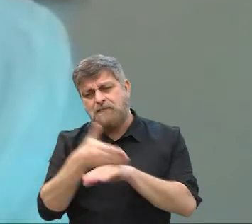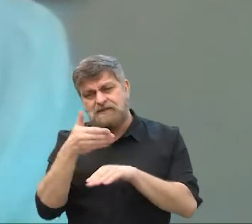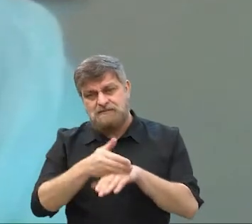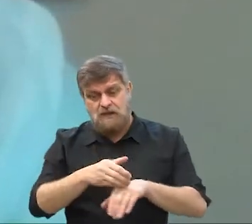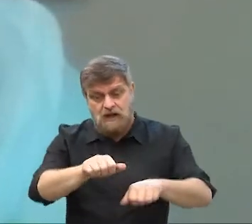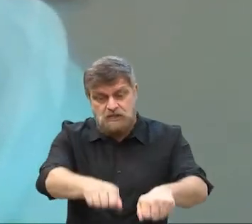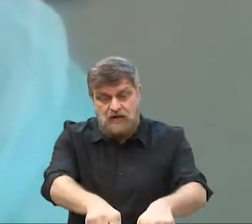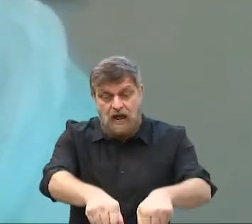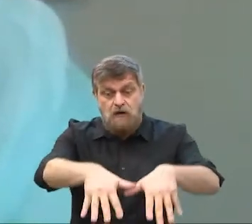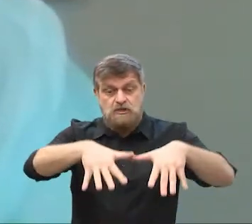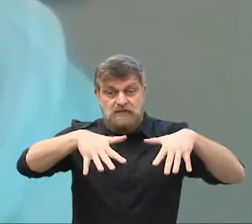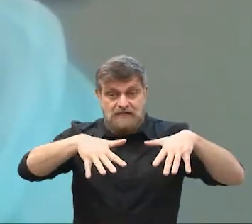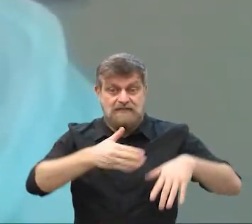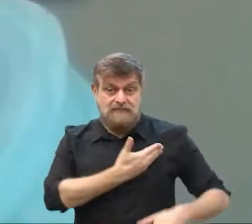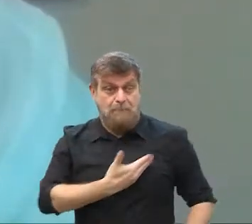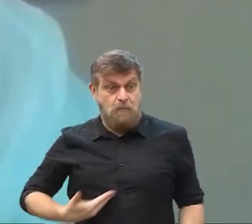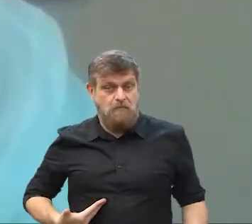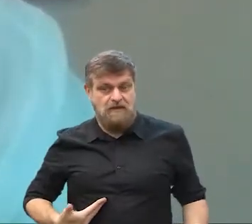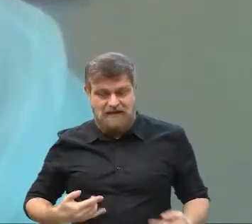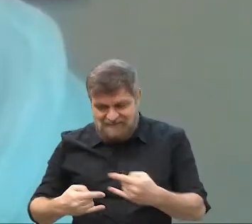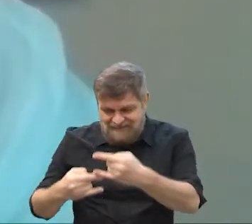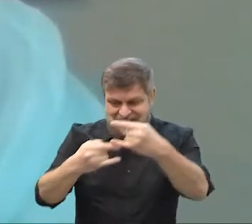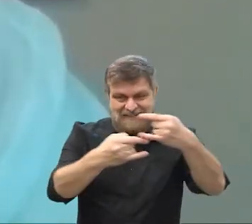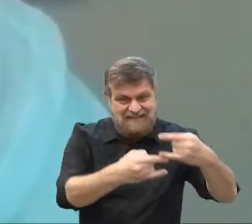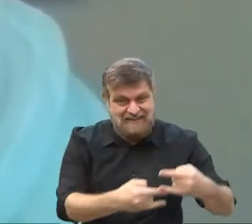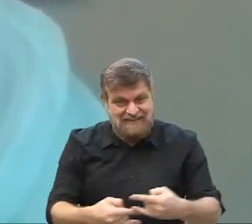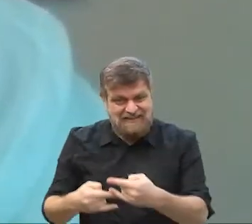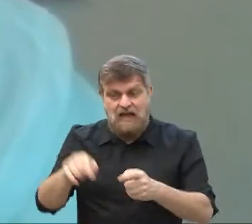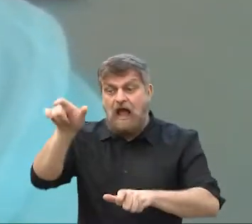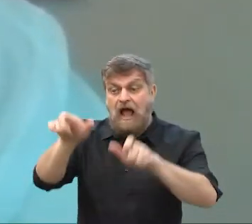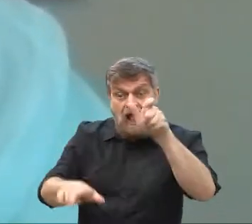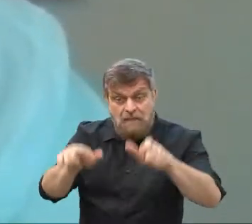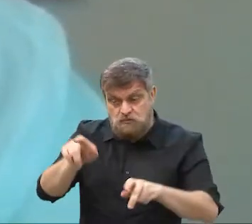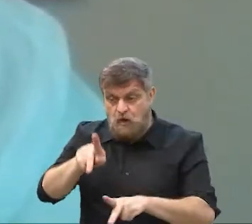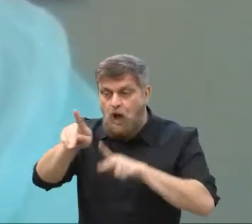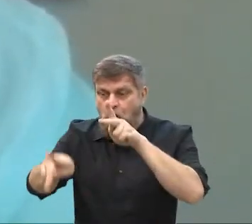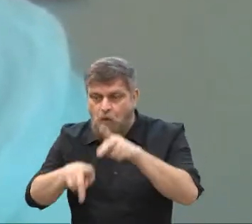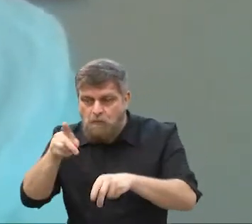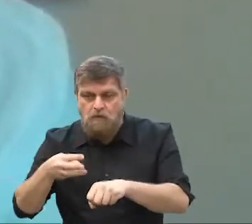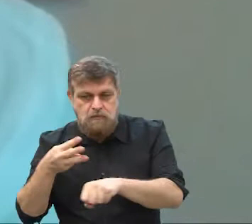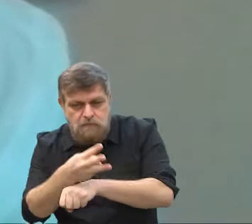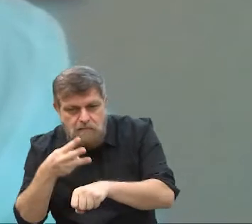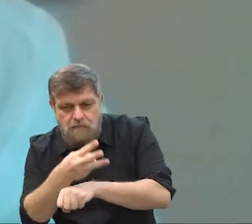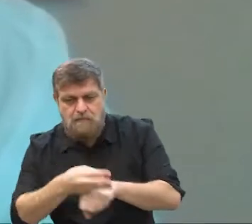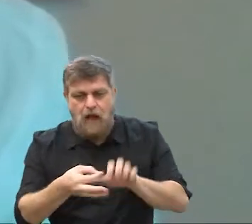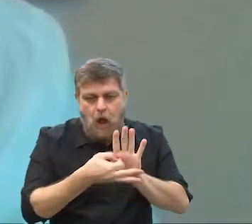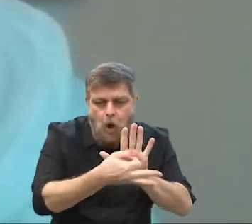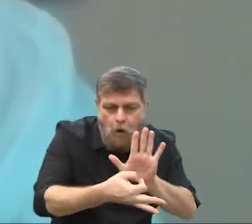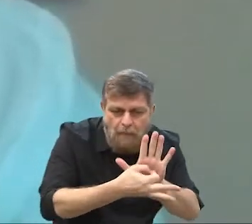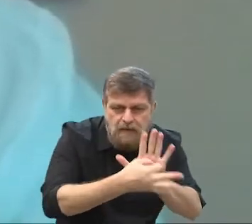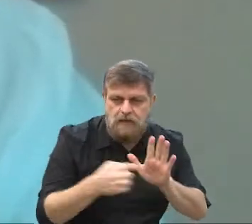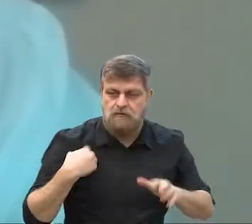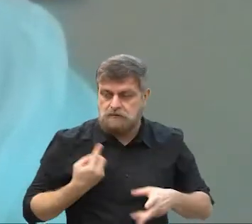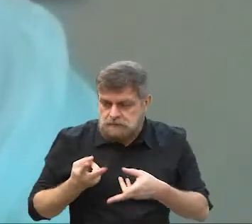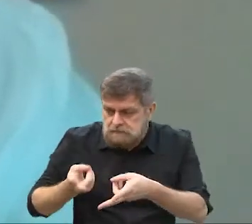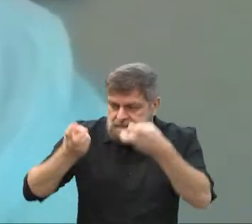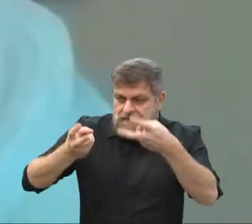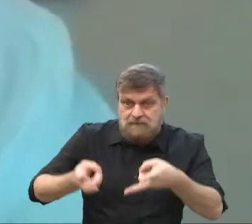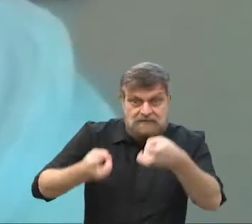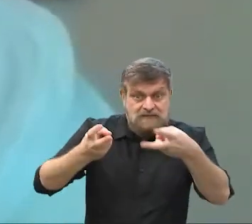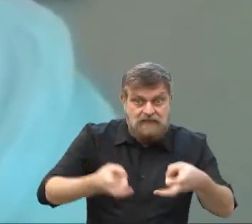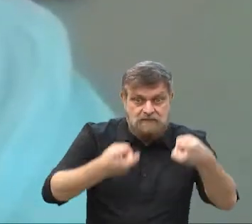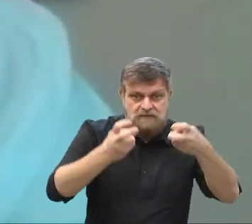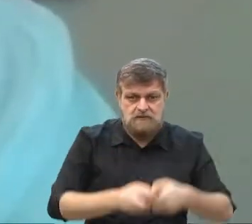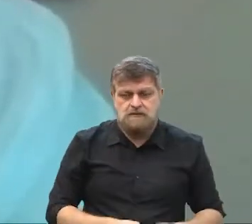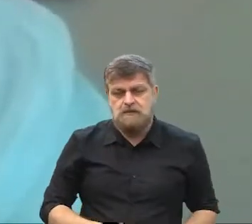audiências públicas online, e onde as pessoas têm participado. Nós temos observado um grande número de pessoas,